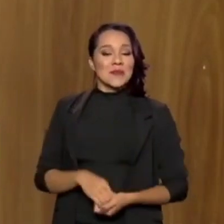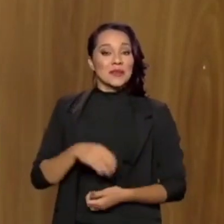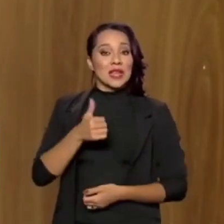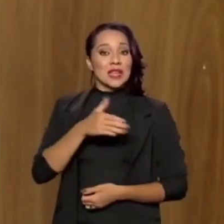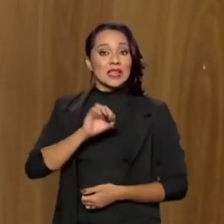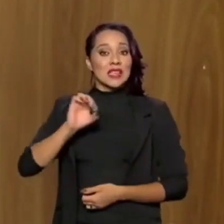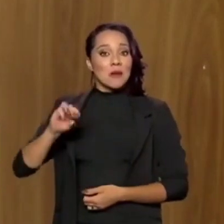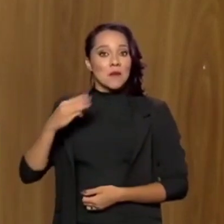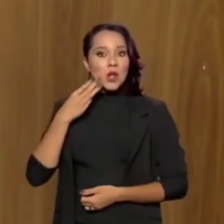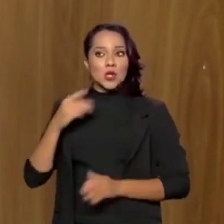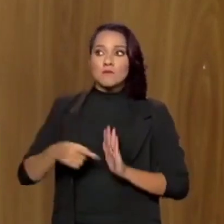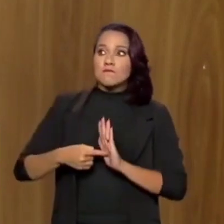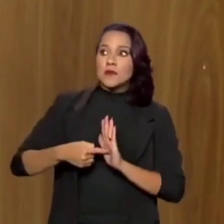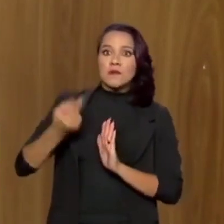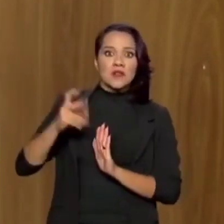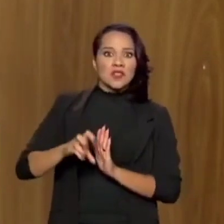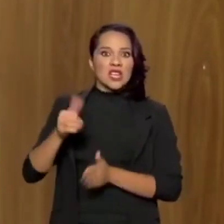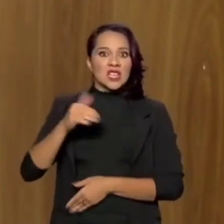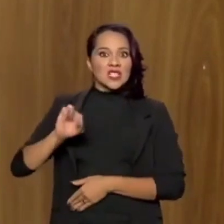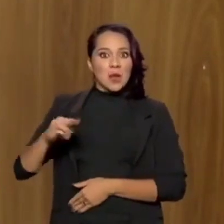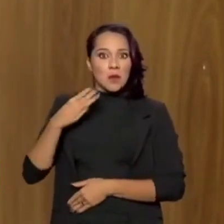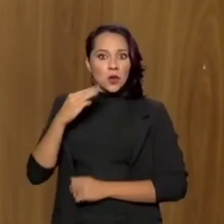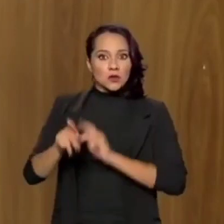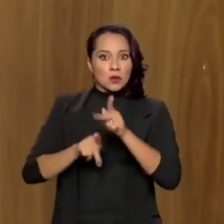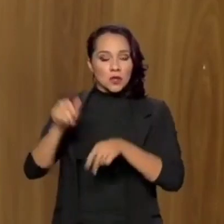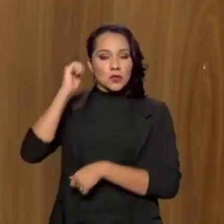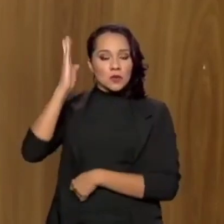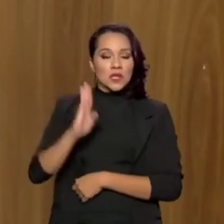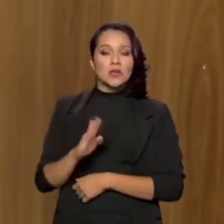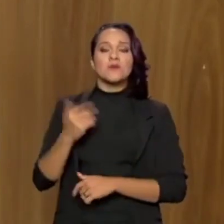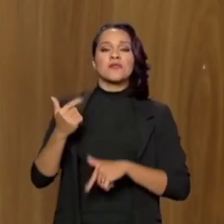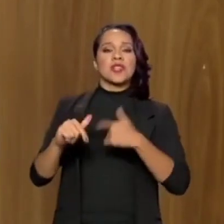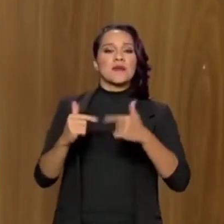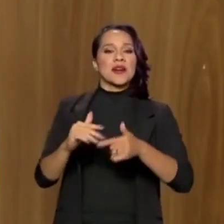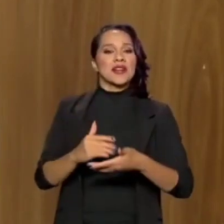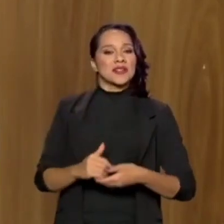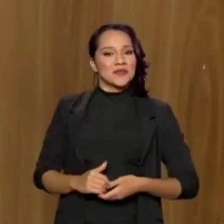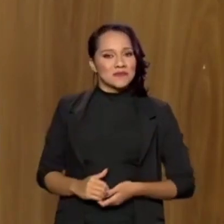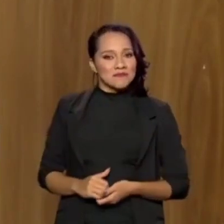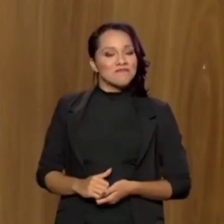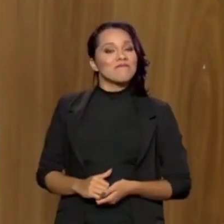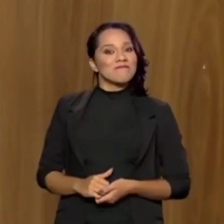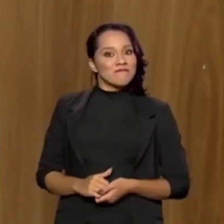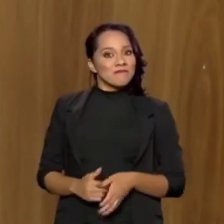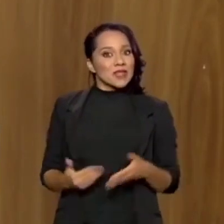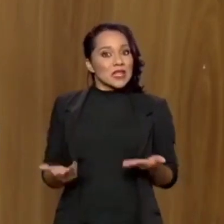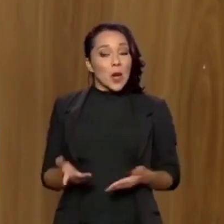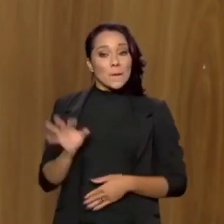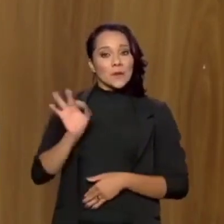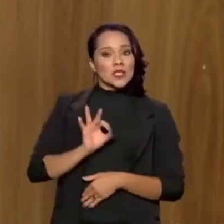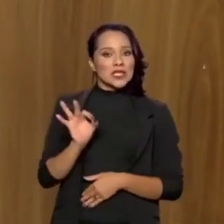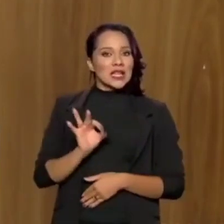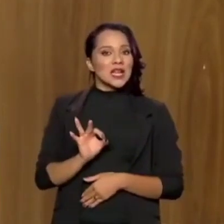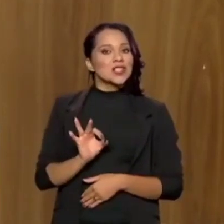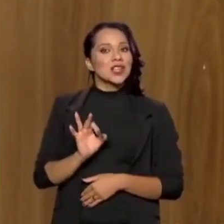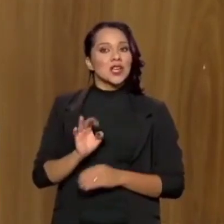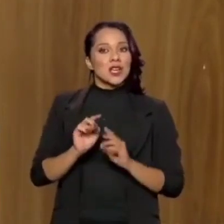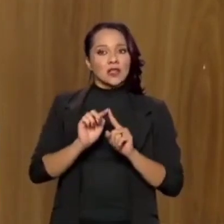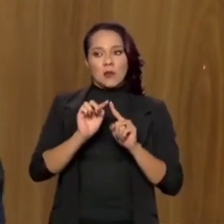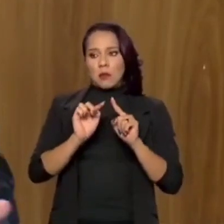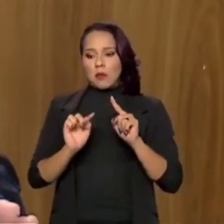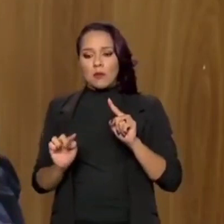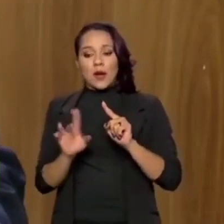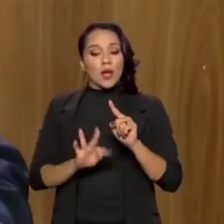100 milhões, é a primeira vez na história que 100 milhões de brasileiros estão empregados. Então, é a taxa de desemprego desabando